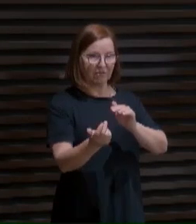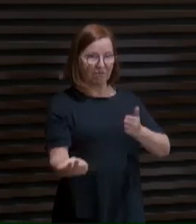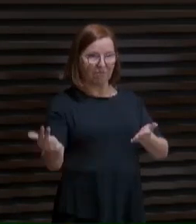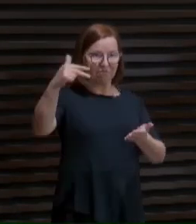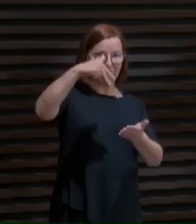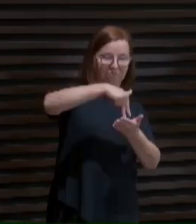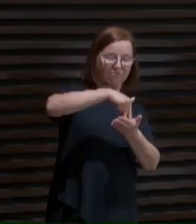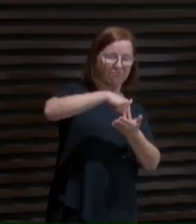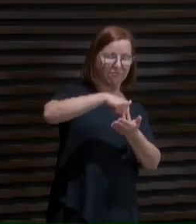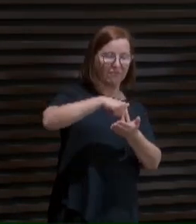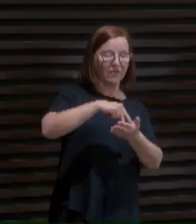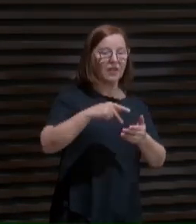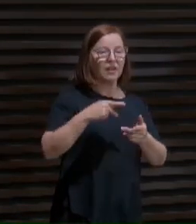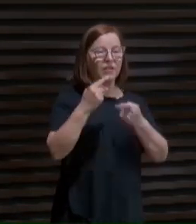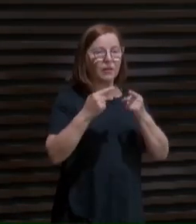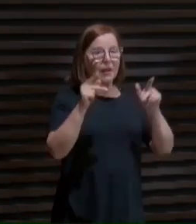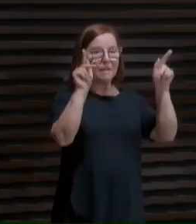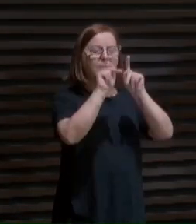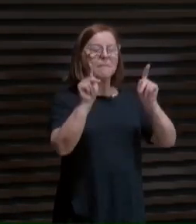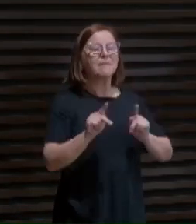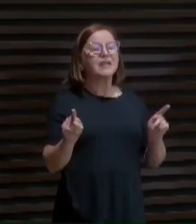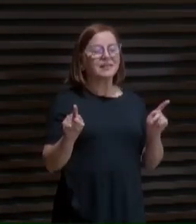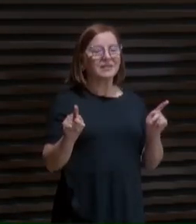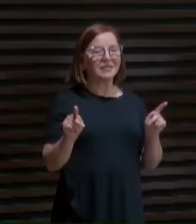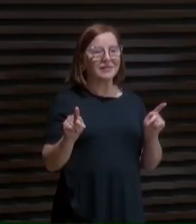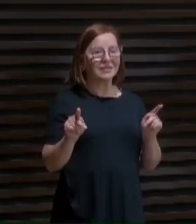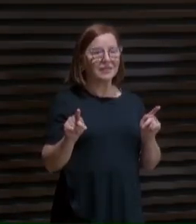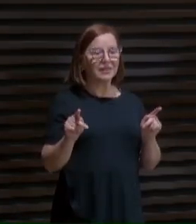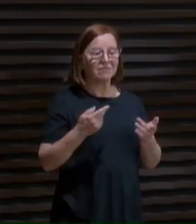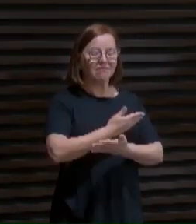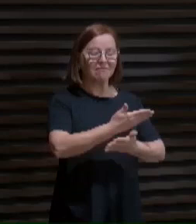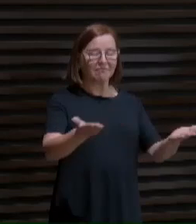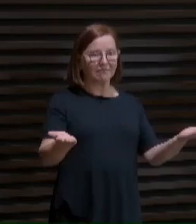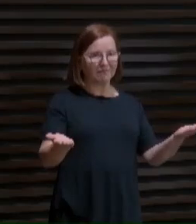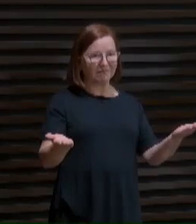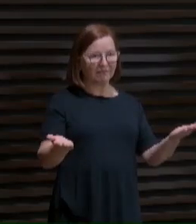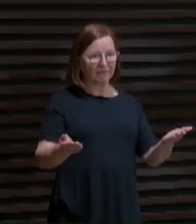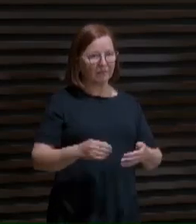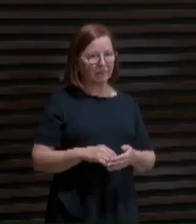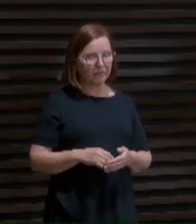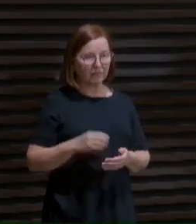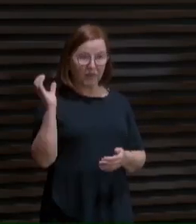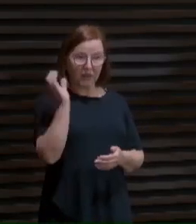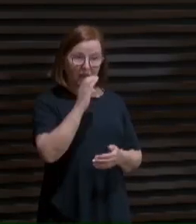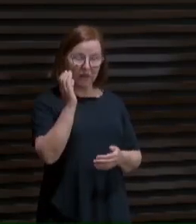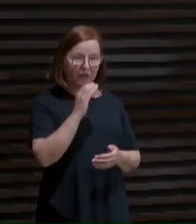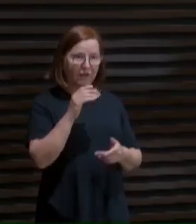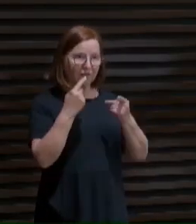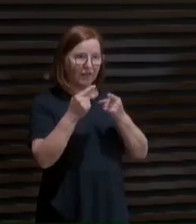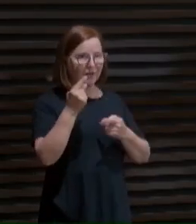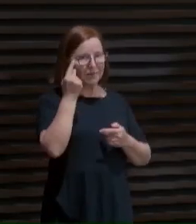e disse-lhes: paz seja convosco. E logo disse a